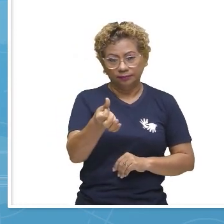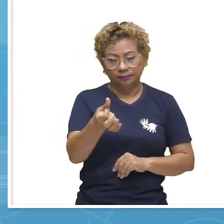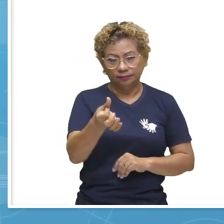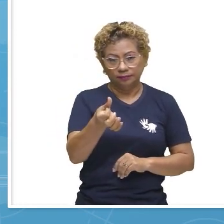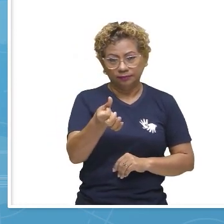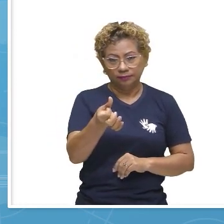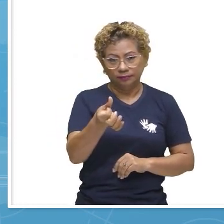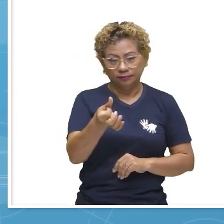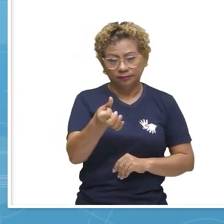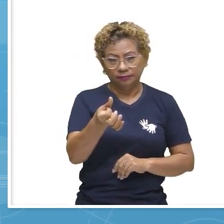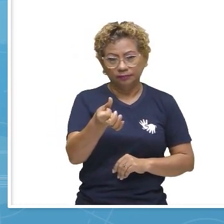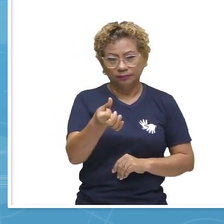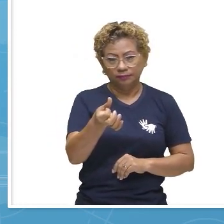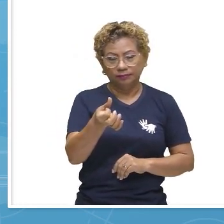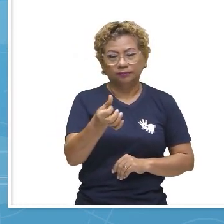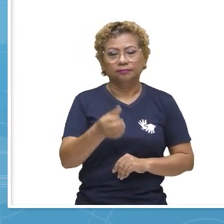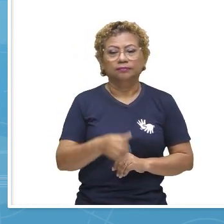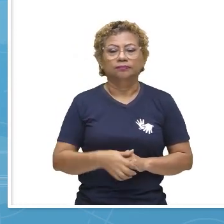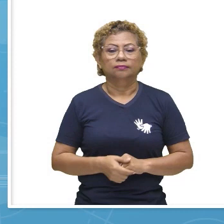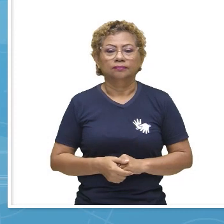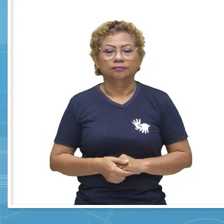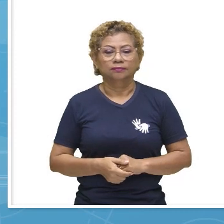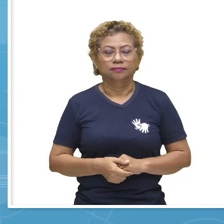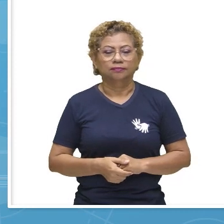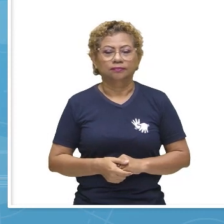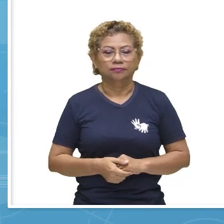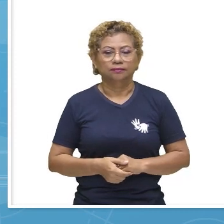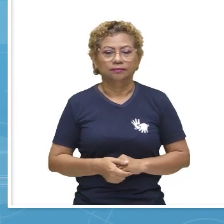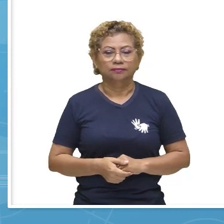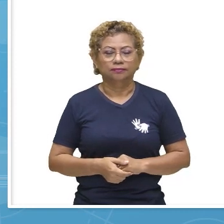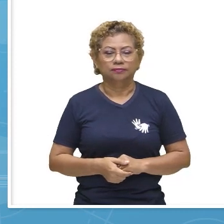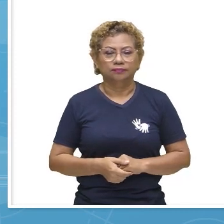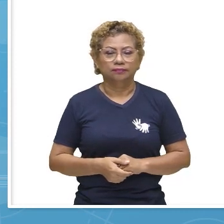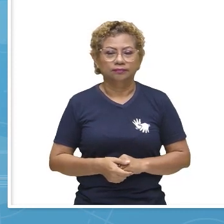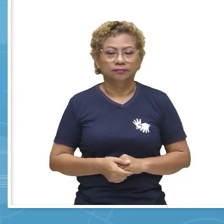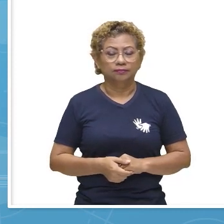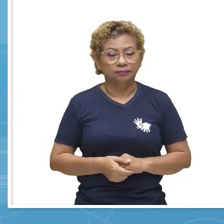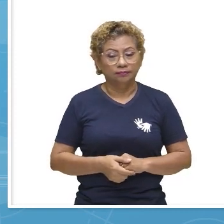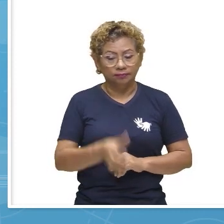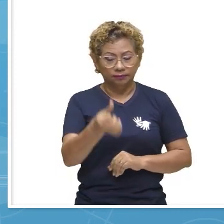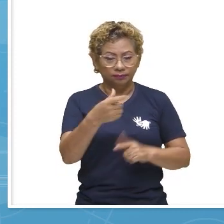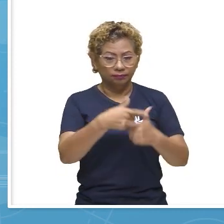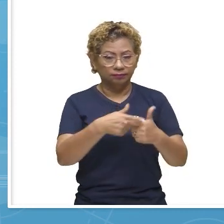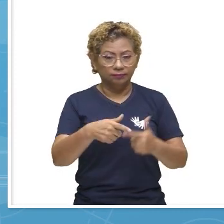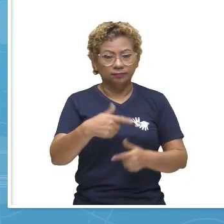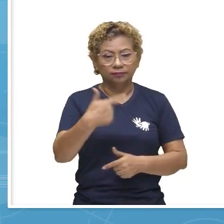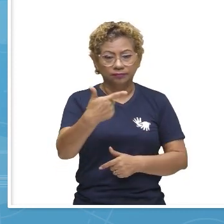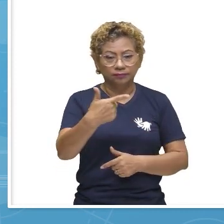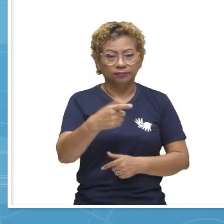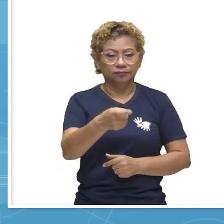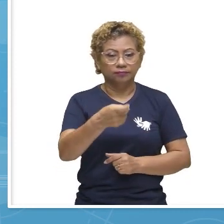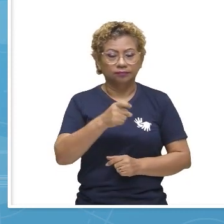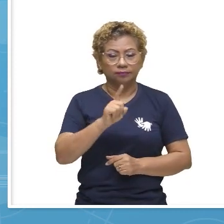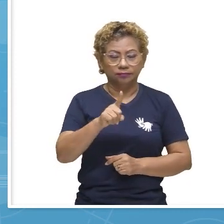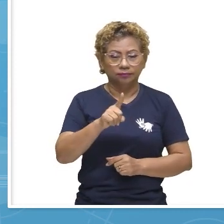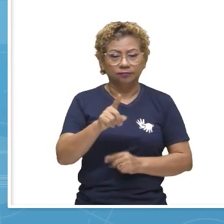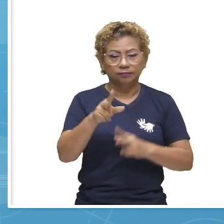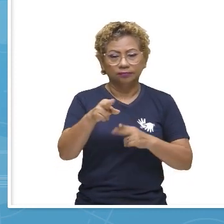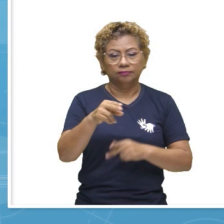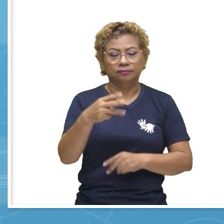é 6. E conserva o sinal do maior, que é positivo. Divide por 2, x1 vai ser igual a